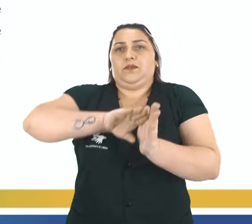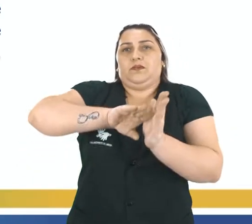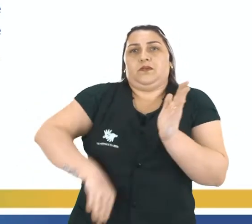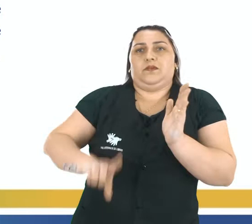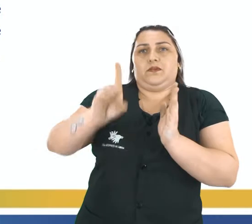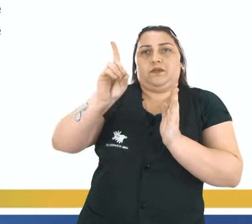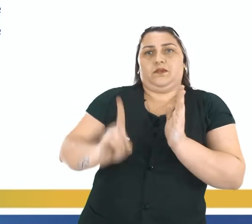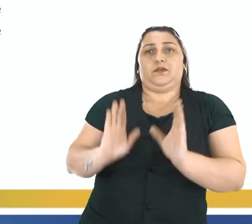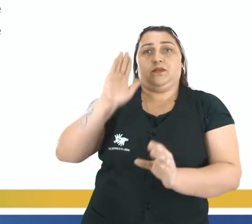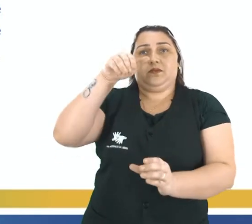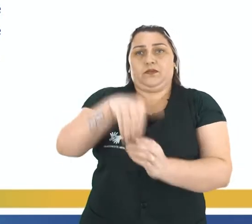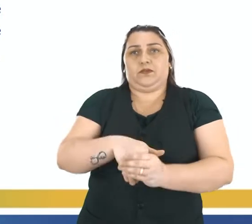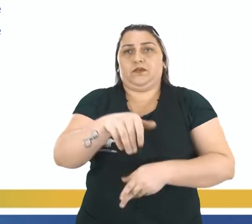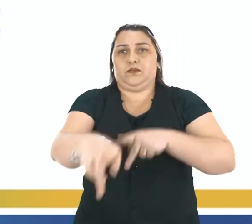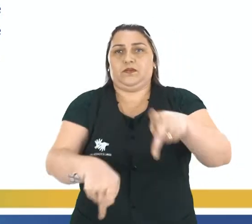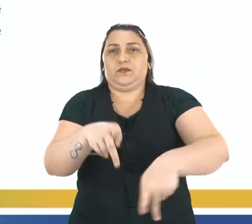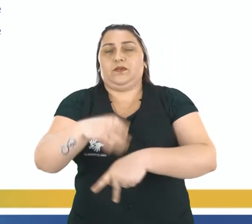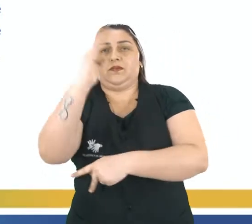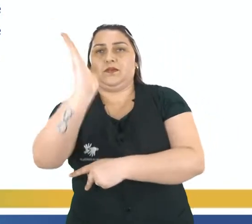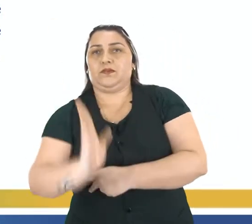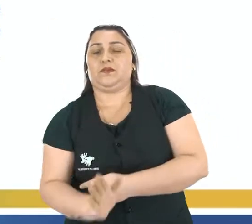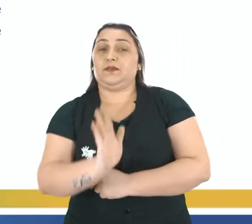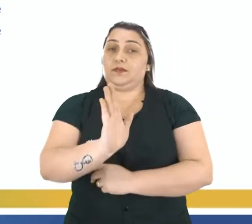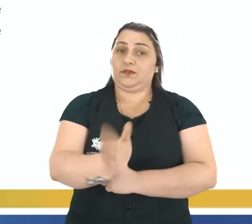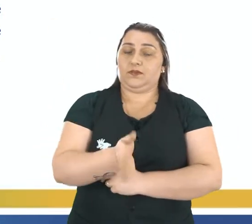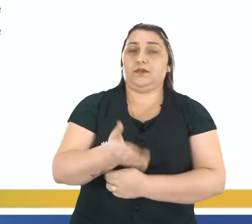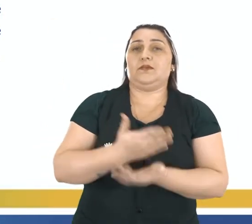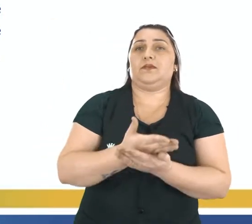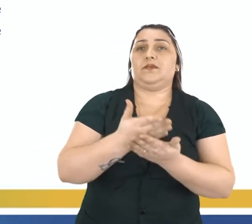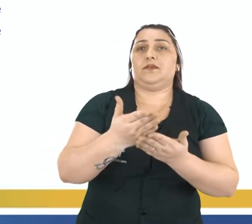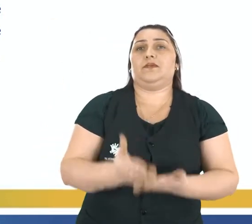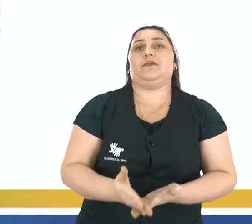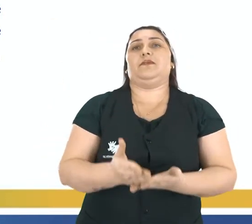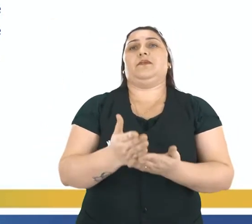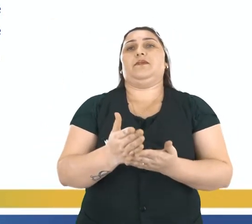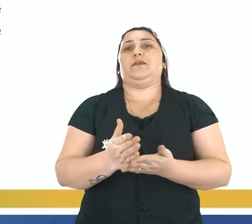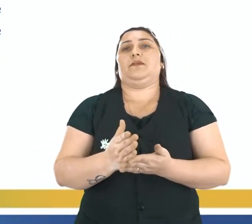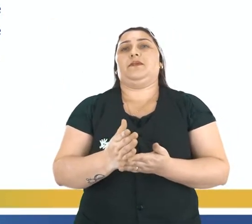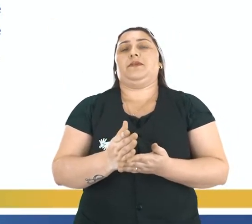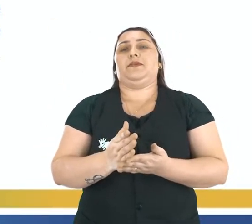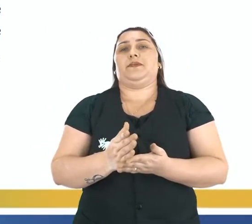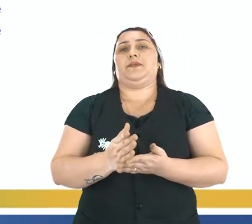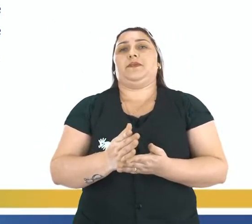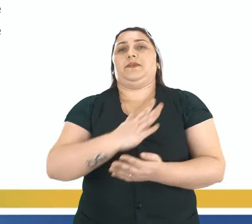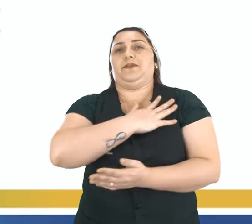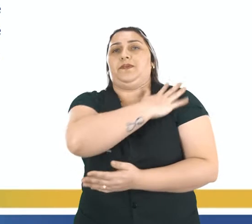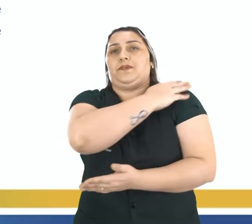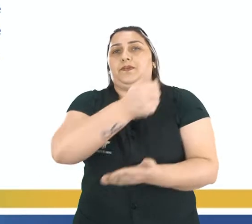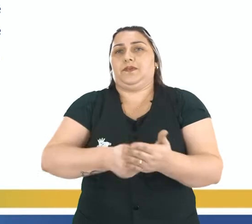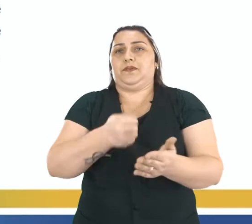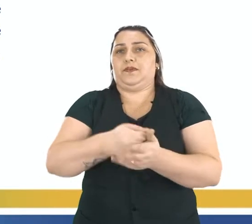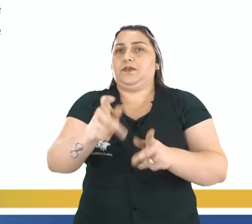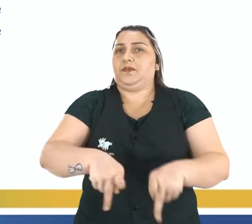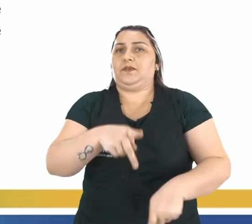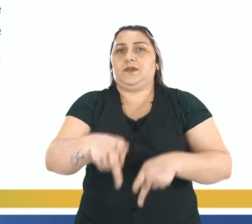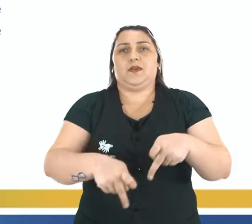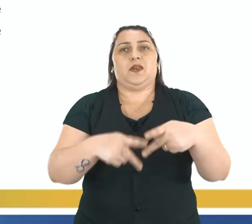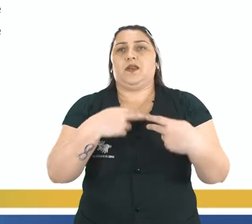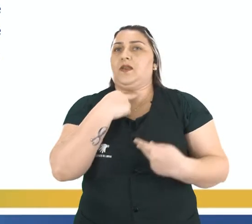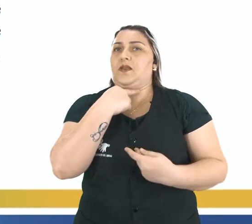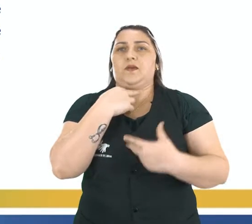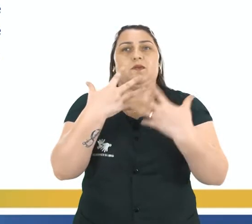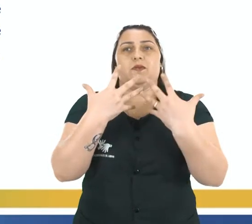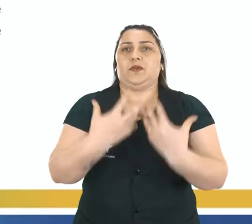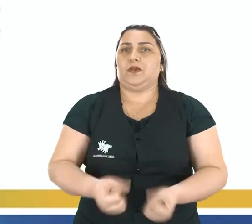retirar o direito de voto da população brasileira, já que a partir do início da ditadura, a população ela não escolhia o seu